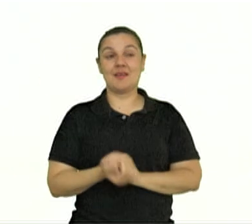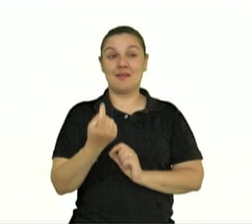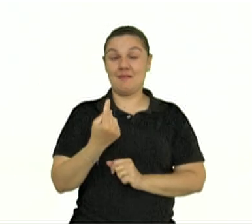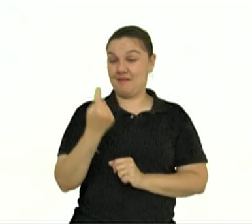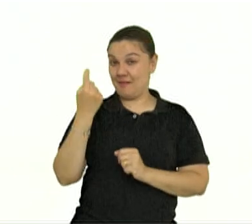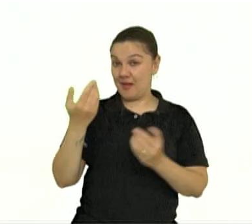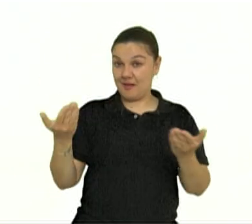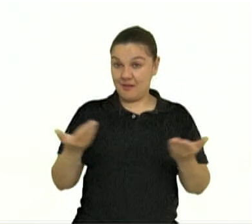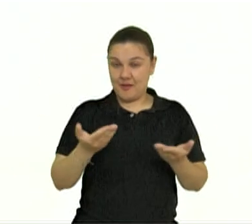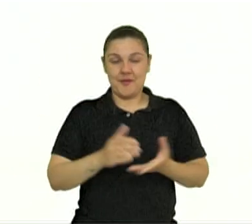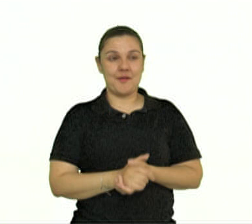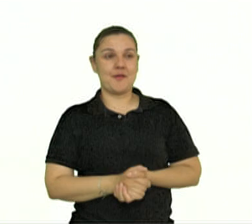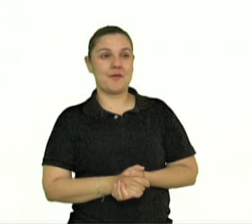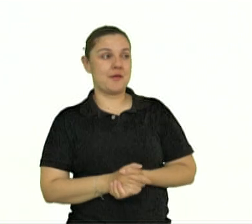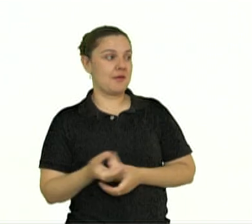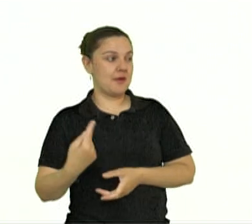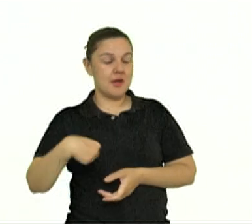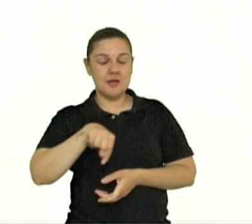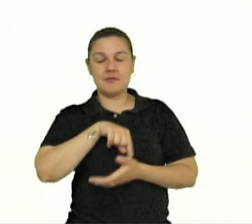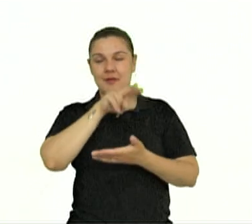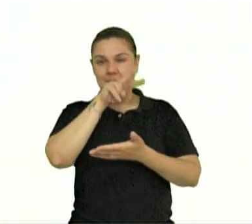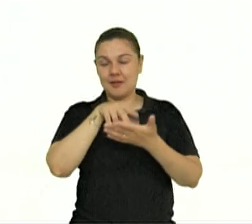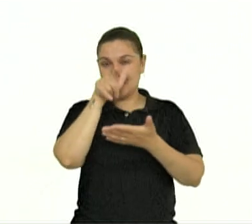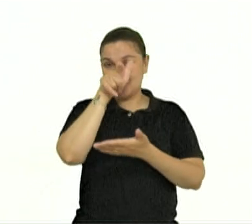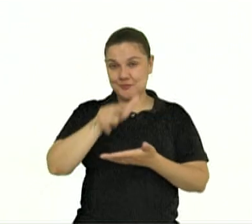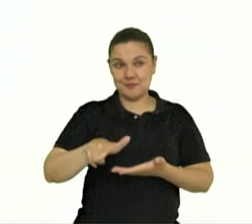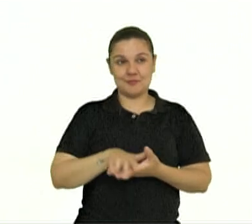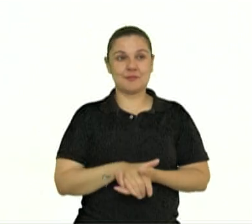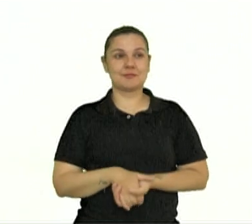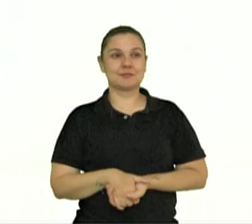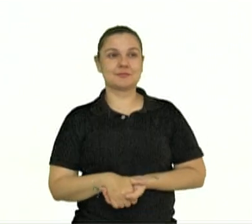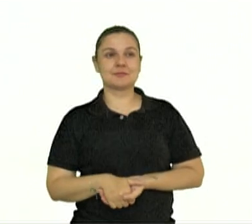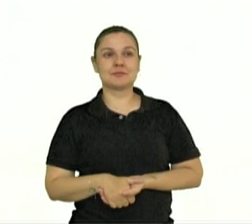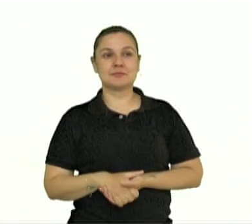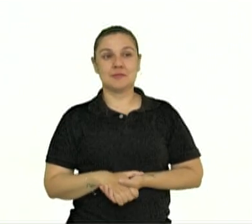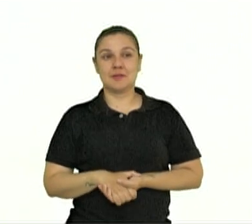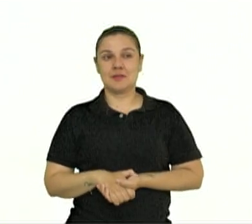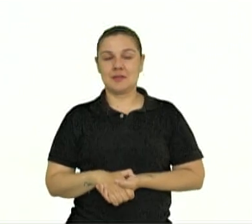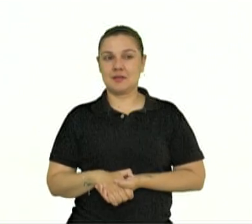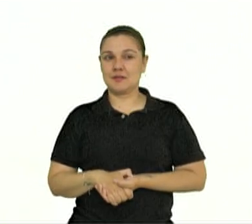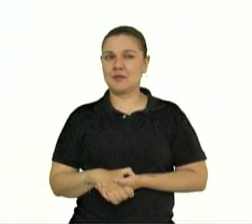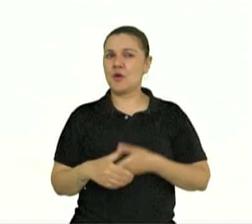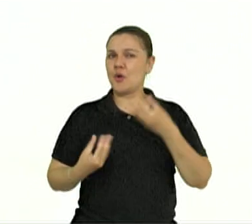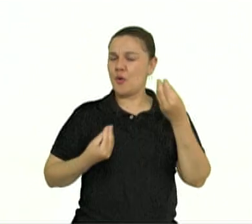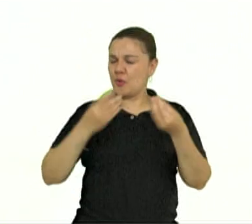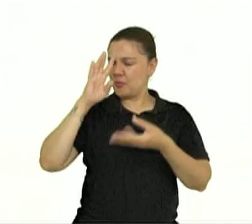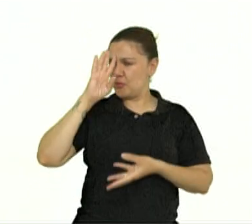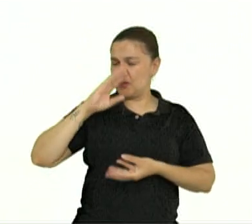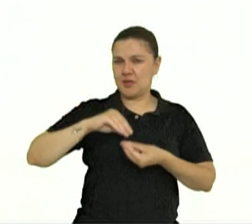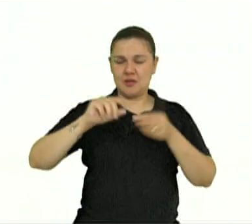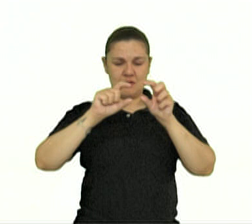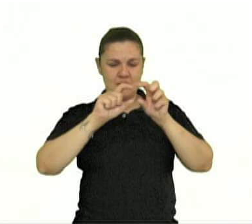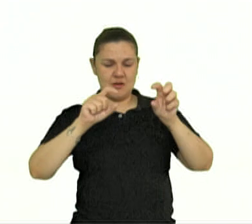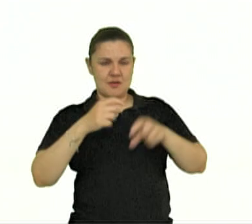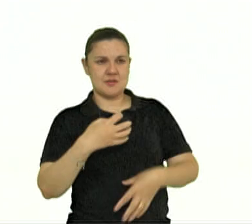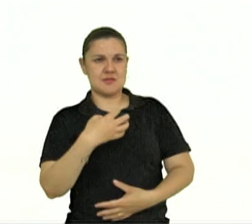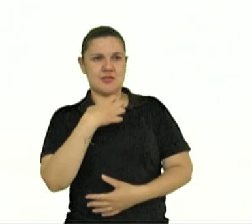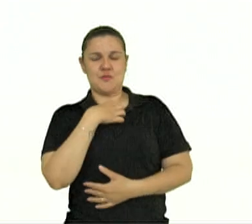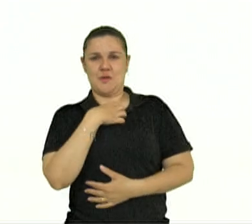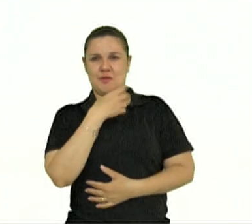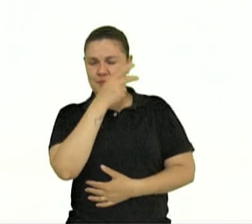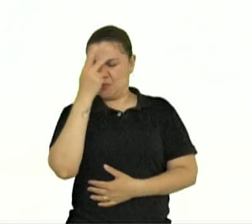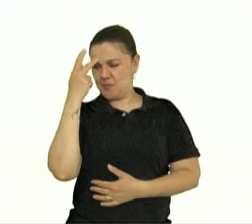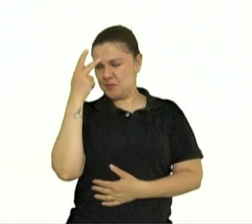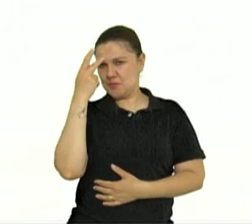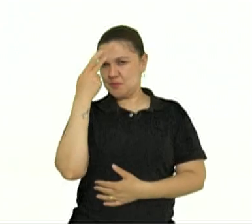agora? Nós vamos reler a última estrofe e vamos pensar. Como podemos compreender o sentimento do sujeito